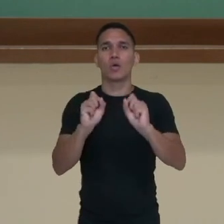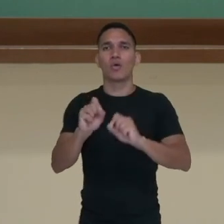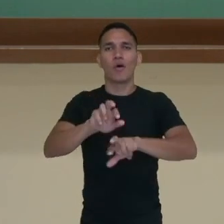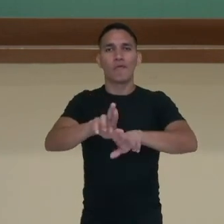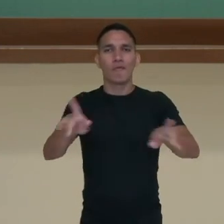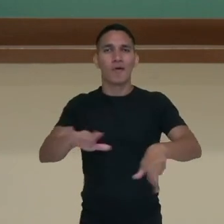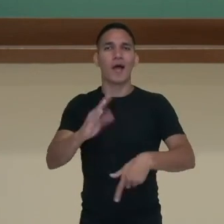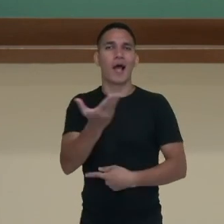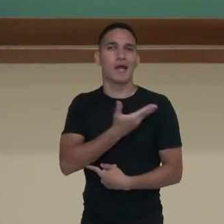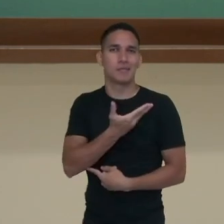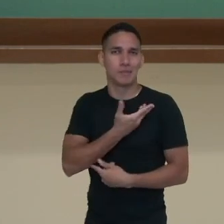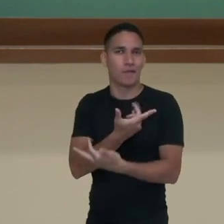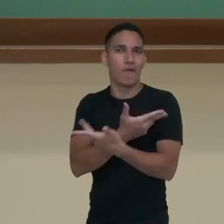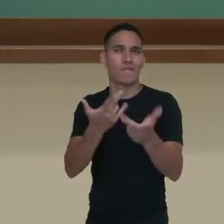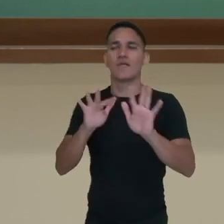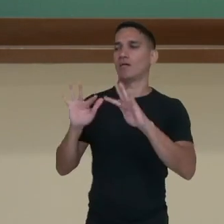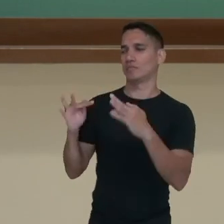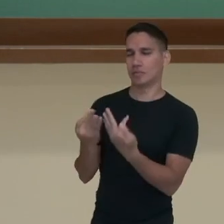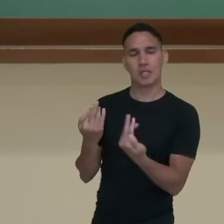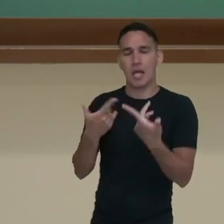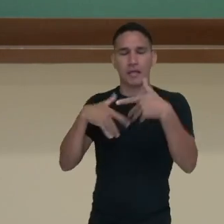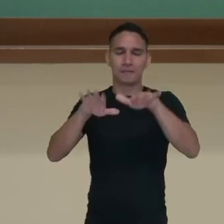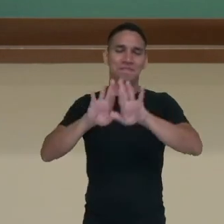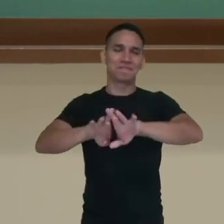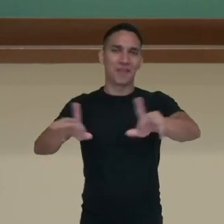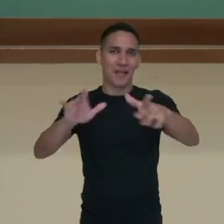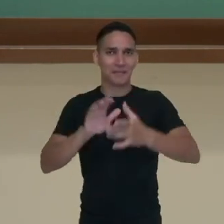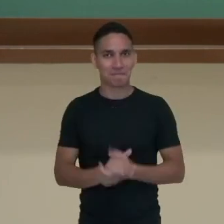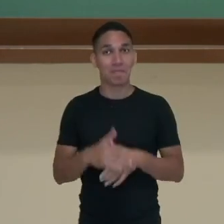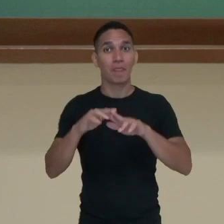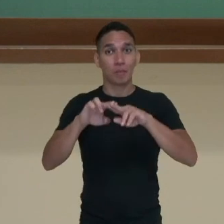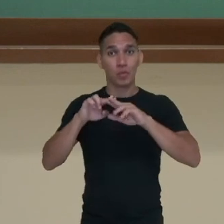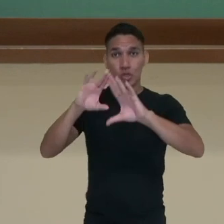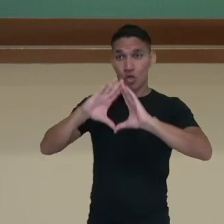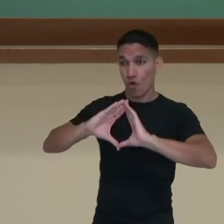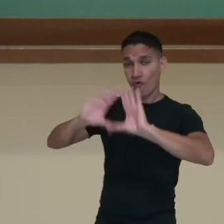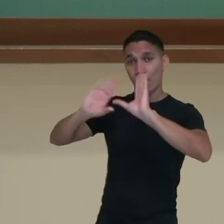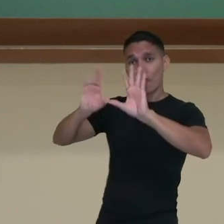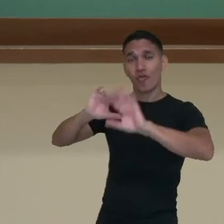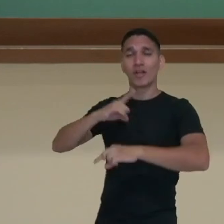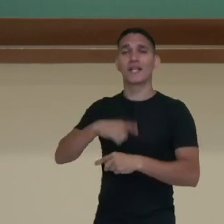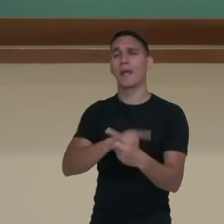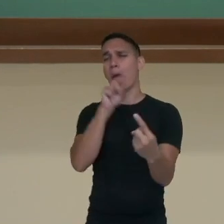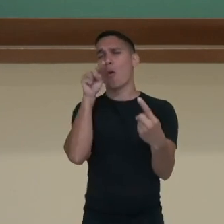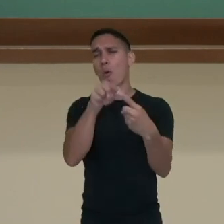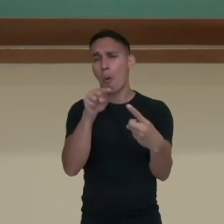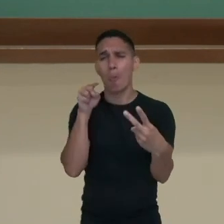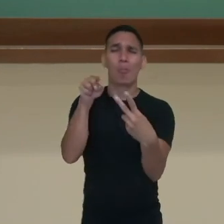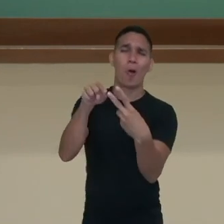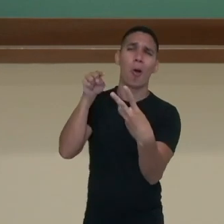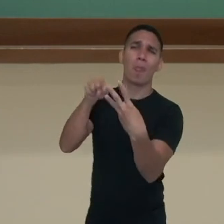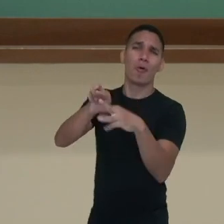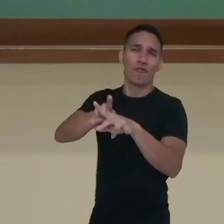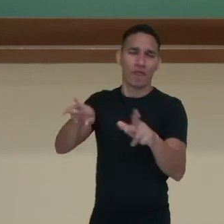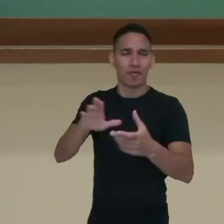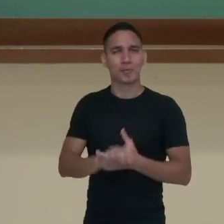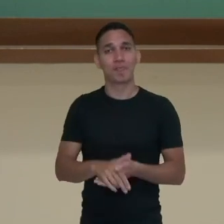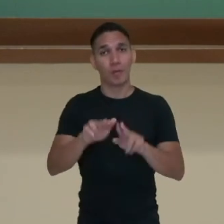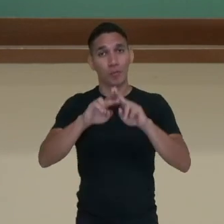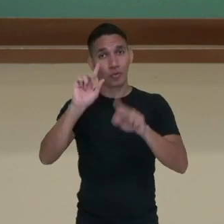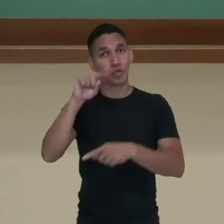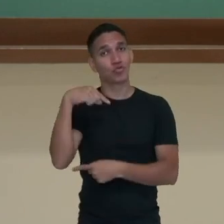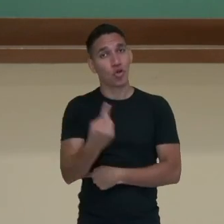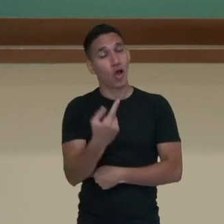com os colegas, com a família, enfim. O vôlei ele tem muitos objetivos, né? E nós vimos